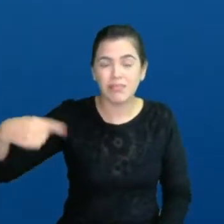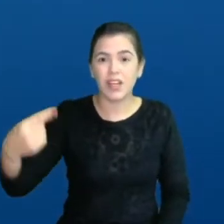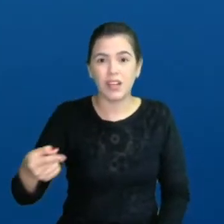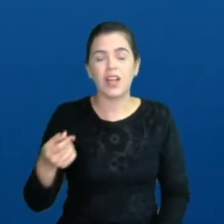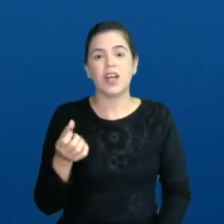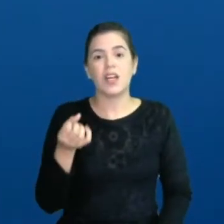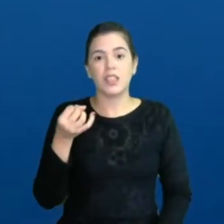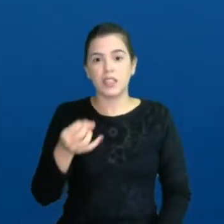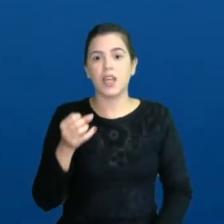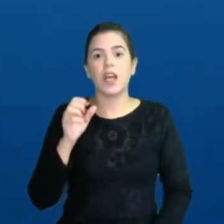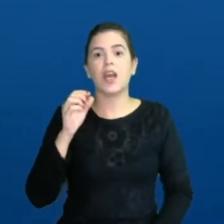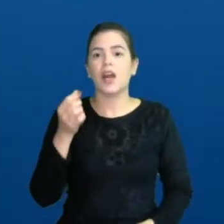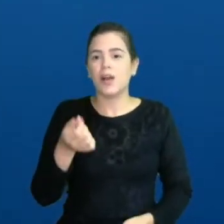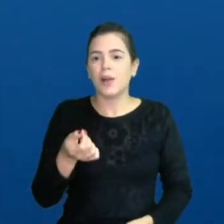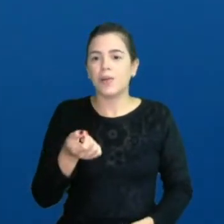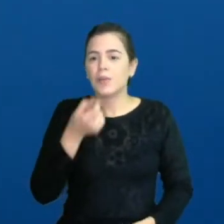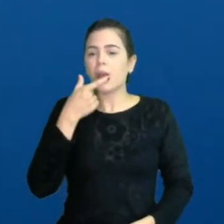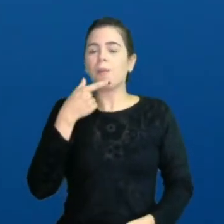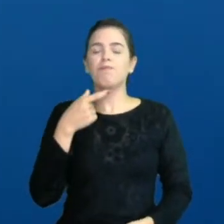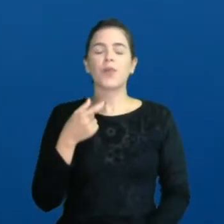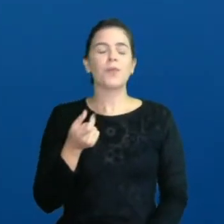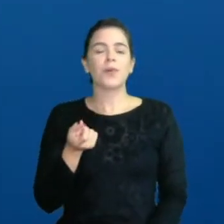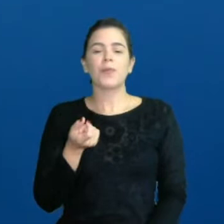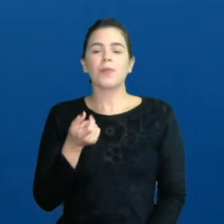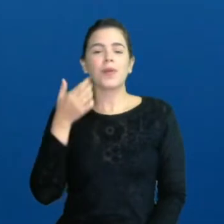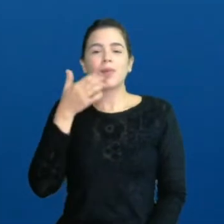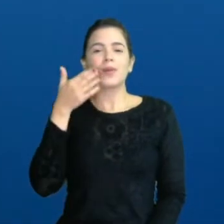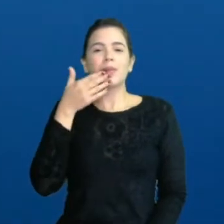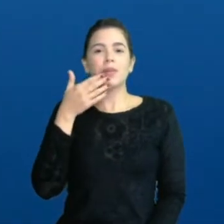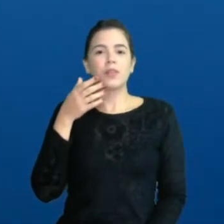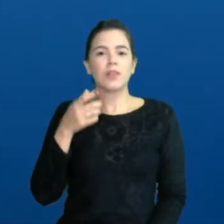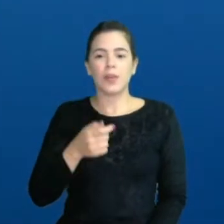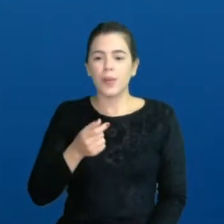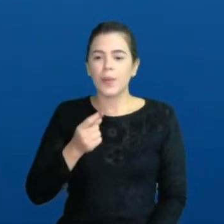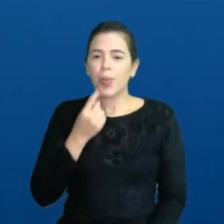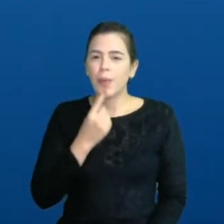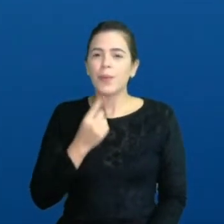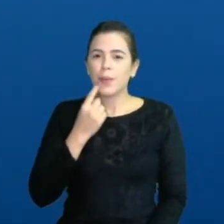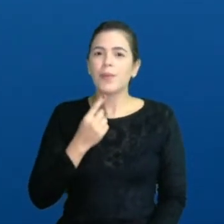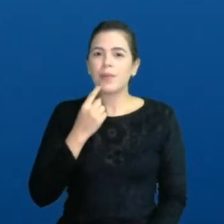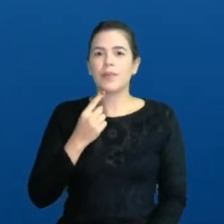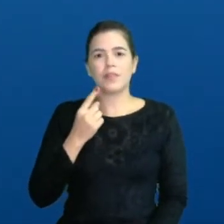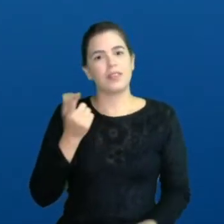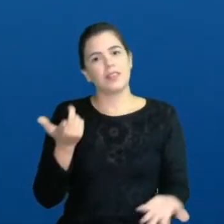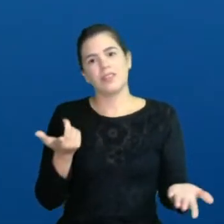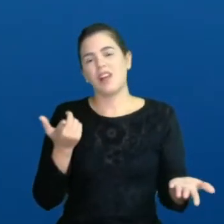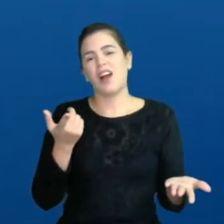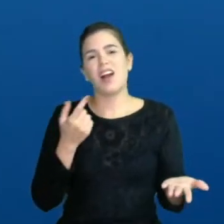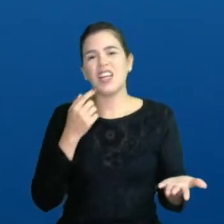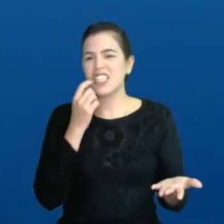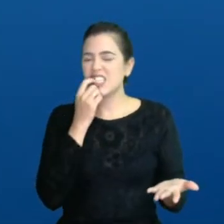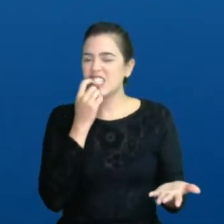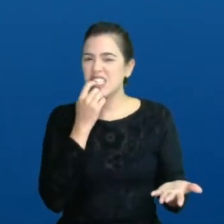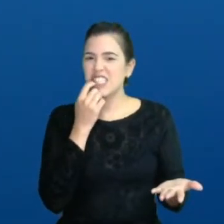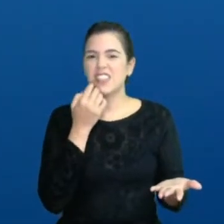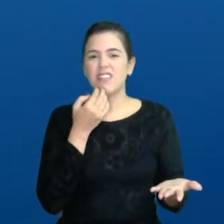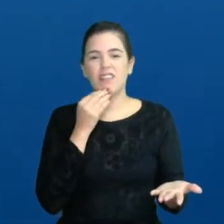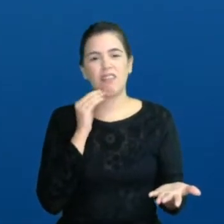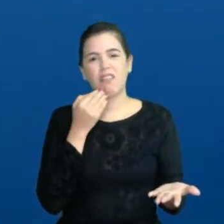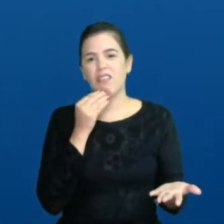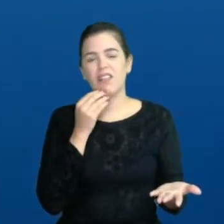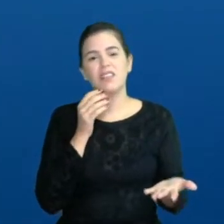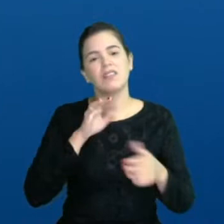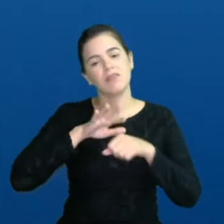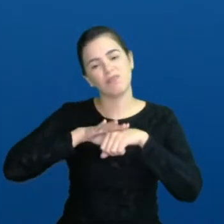se a gente chupa aquele confeitinho todo dia, se a gente come um pirulito todo dia, vai estragar os nossos dentes e nós vamos